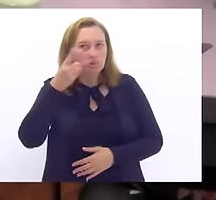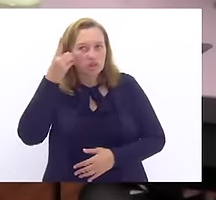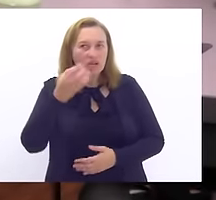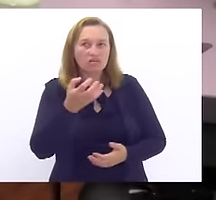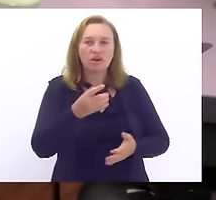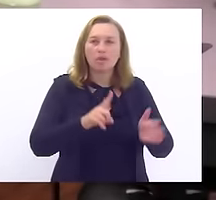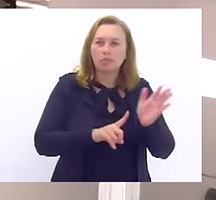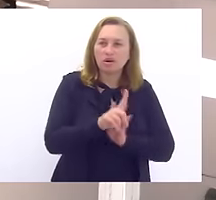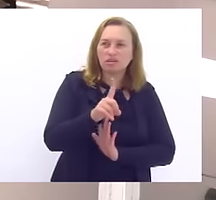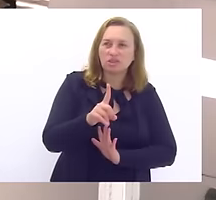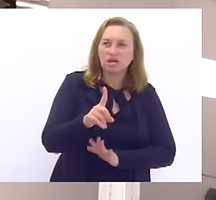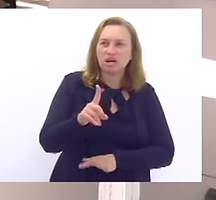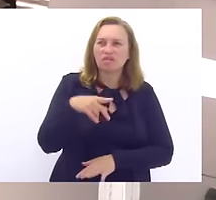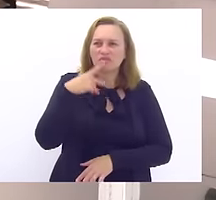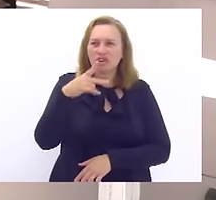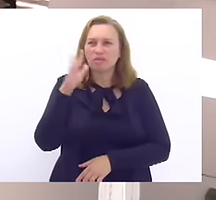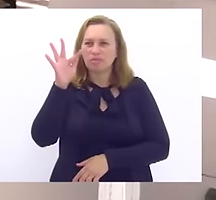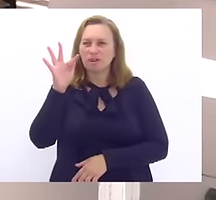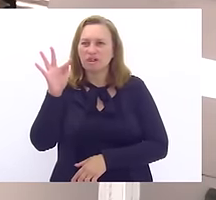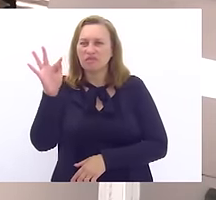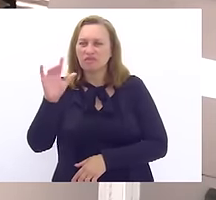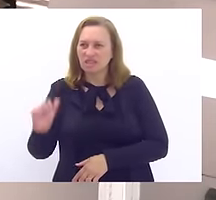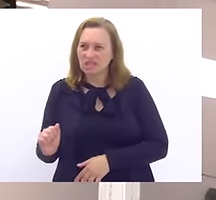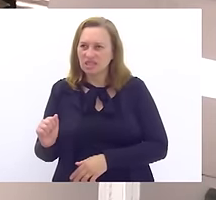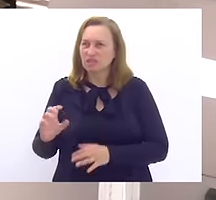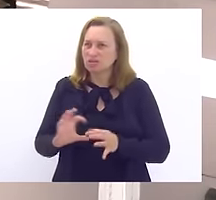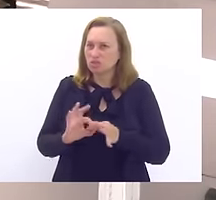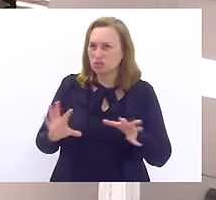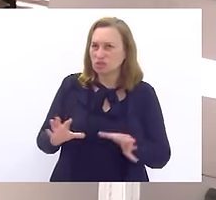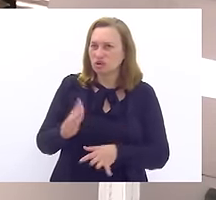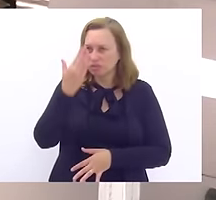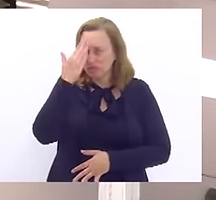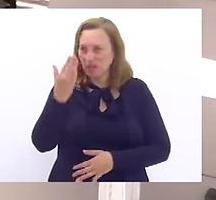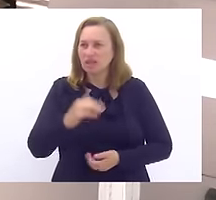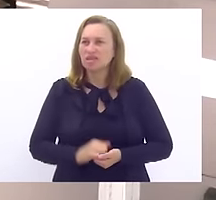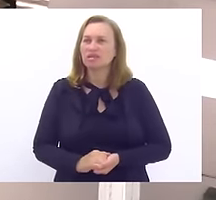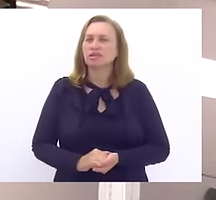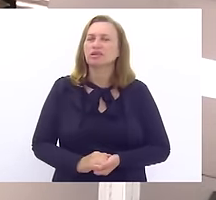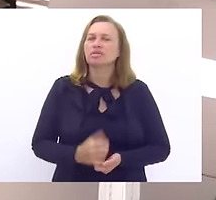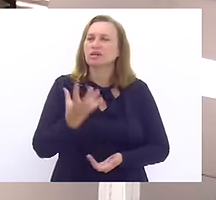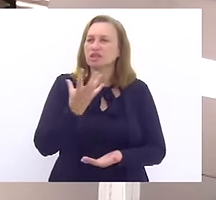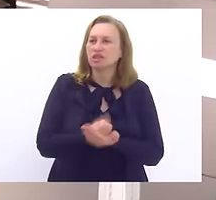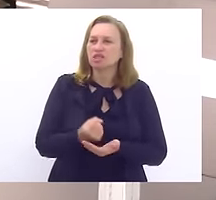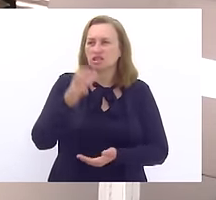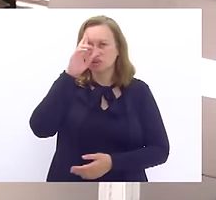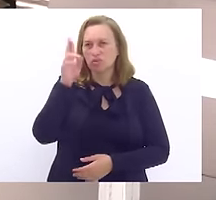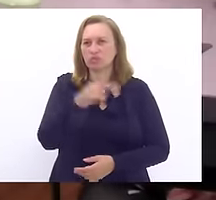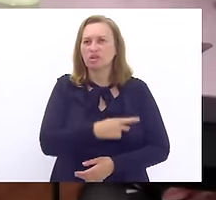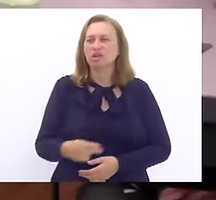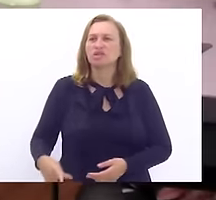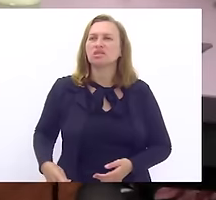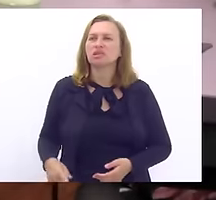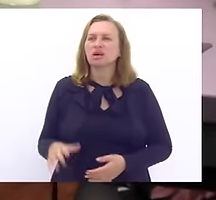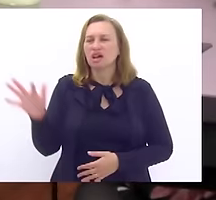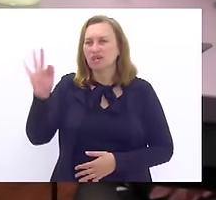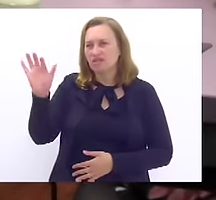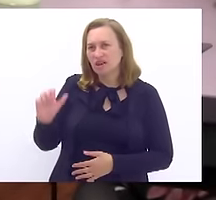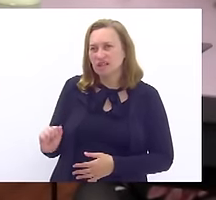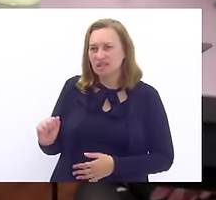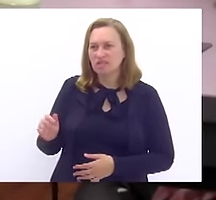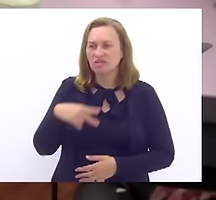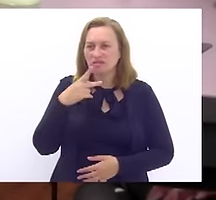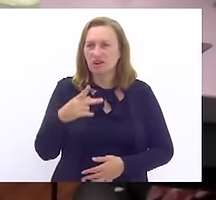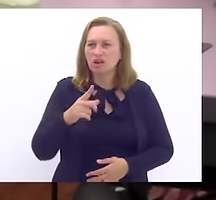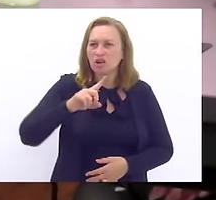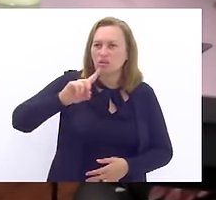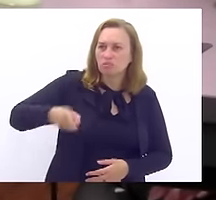direcionada fazendo ainda estamos dispensar fazendo obrigado pela presença então só para deixar registrado Presidente Ah quando a fazenda se refere ao valor